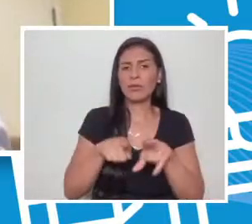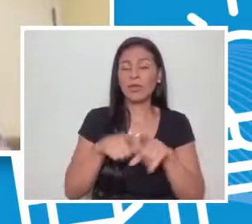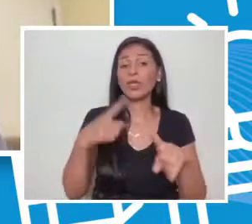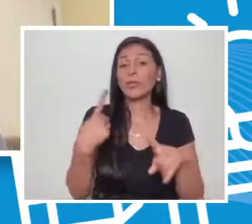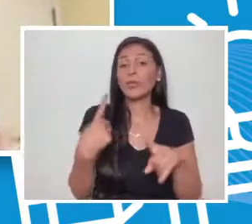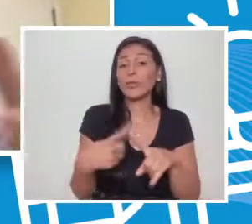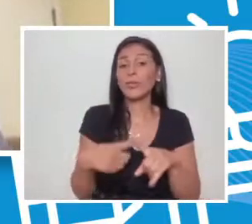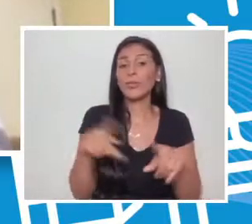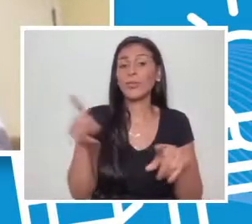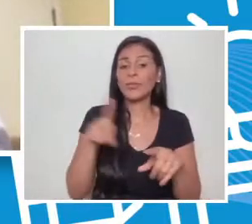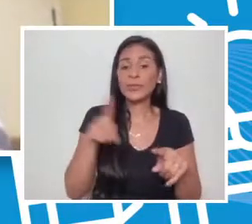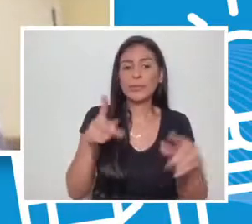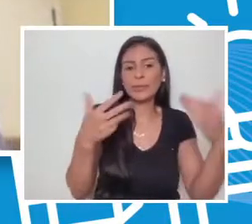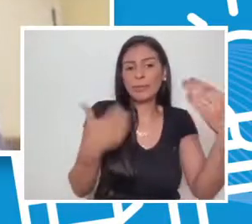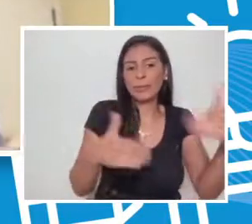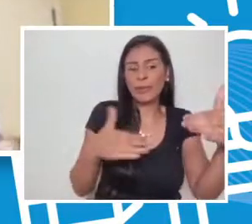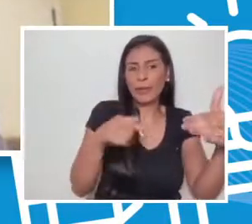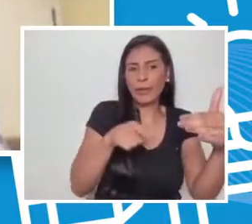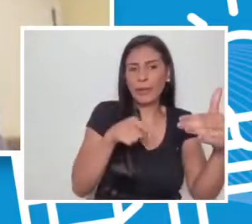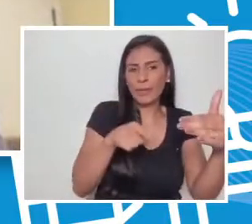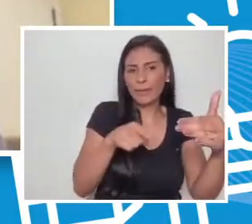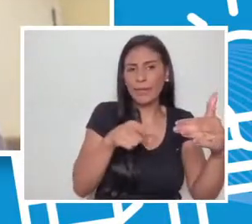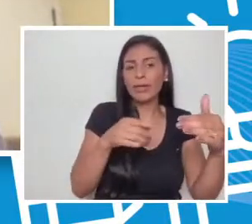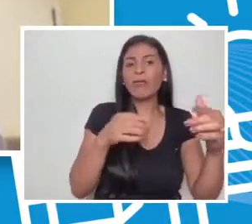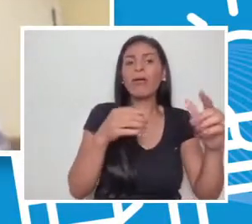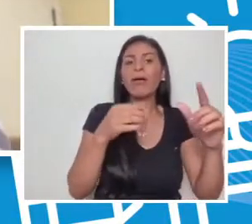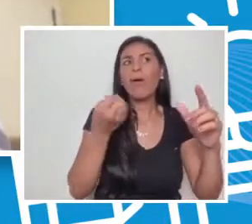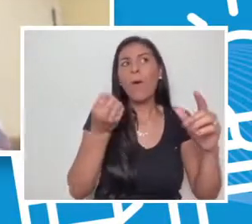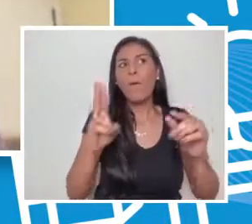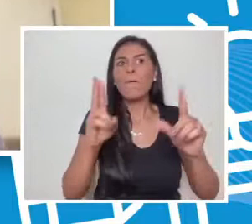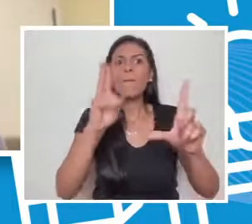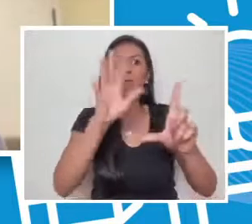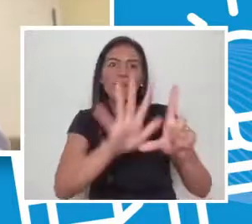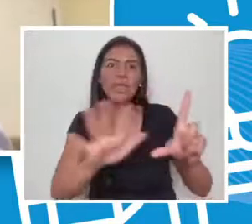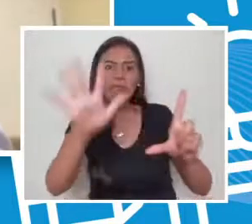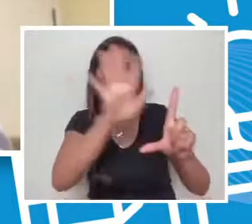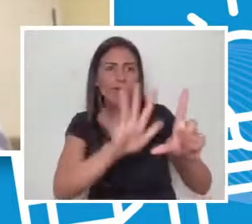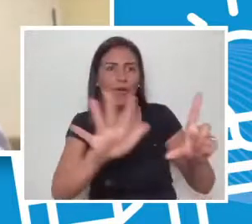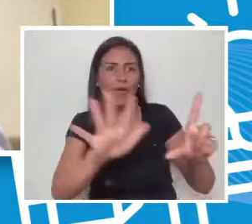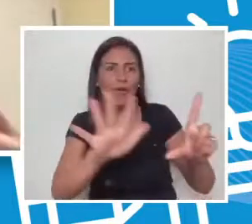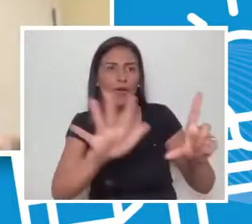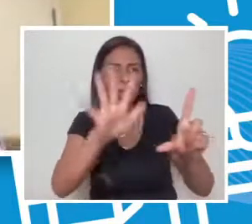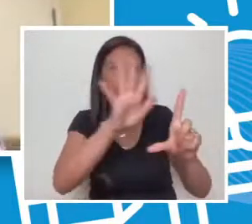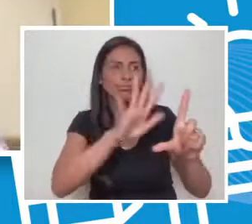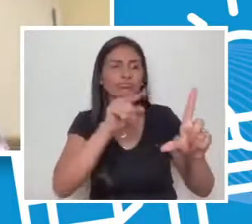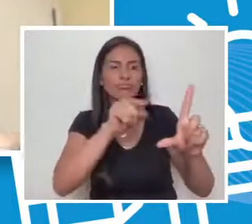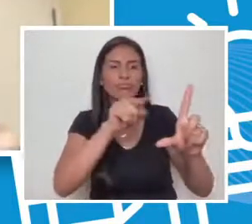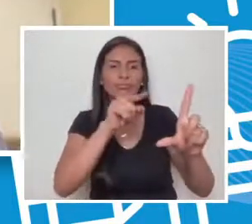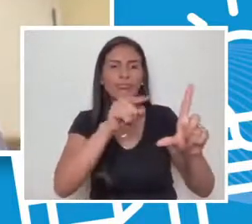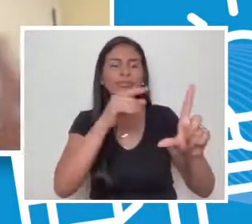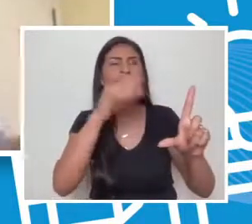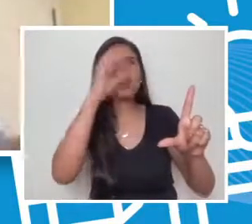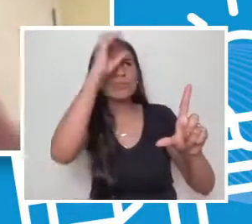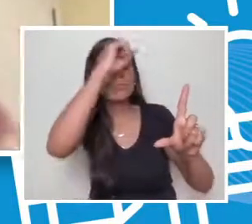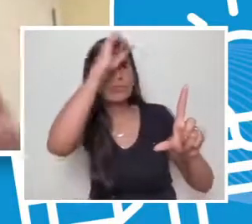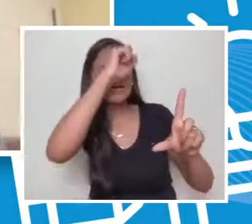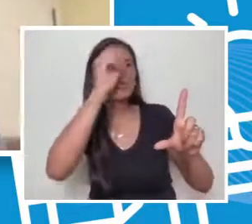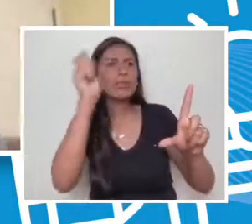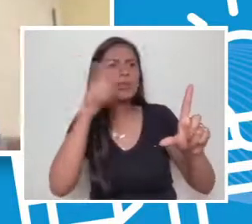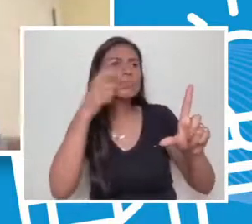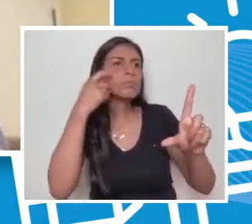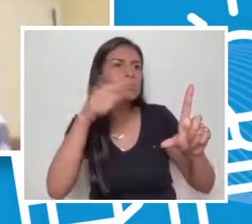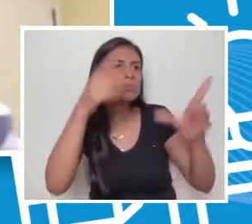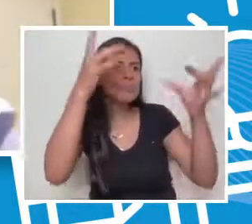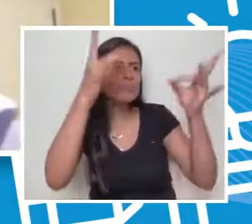avaliação ou plataformas de aprendizagem, ele começa a ter um olhar muito mais preciso e personalizado, né, do que talvez tivesse no dia a dia dele, que é muito